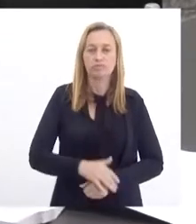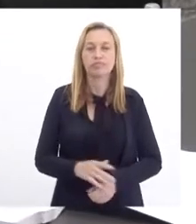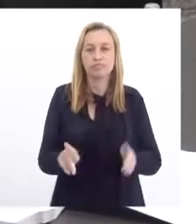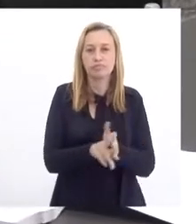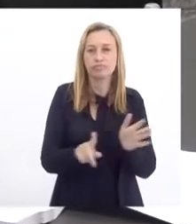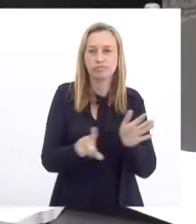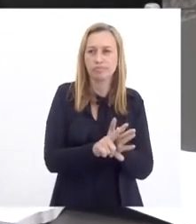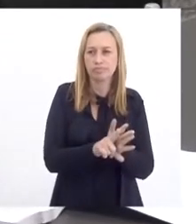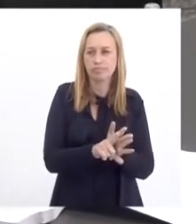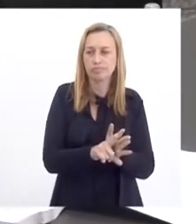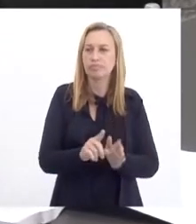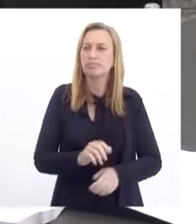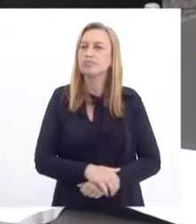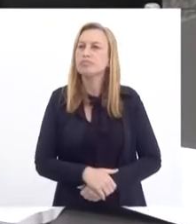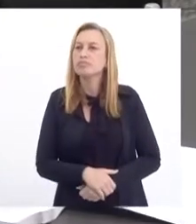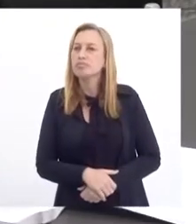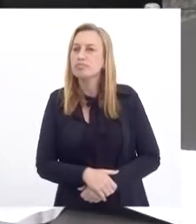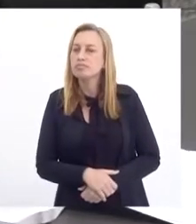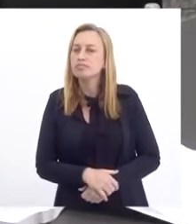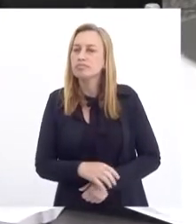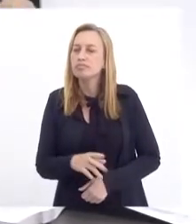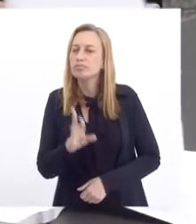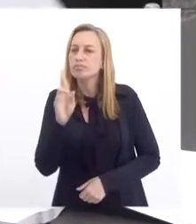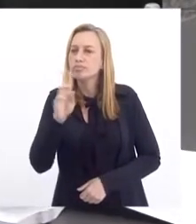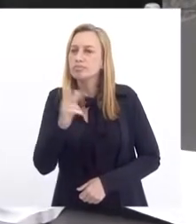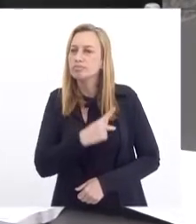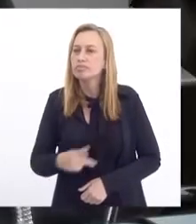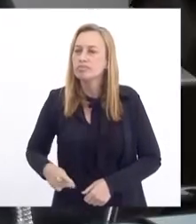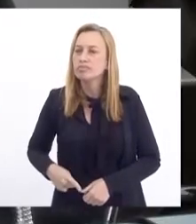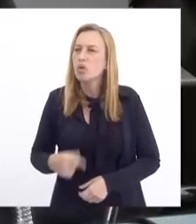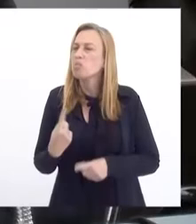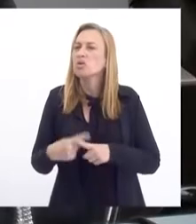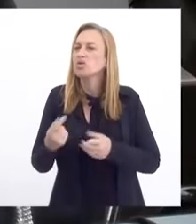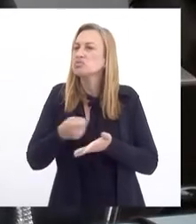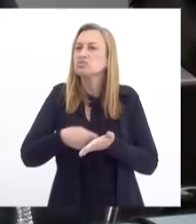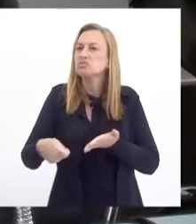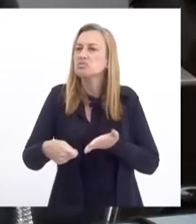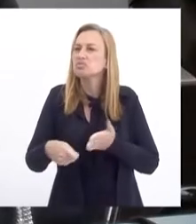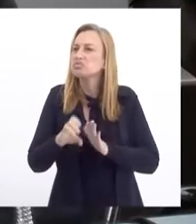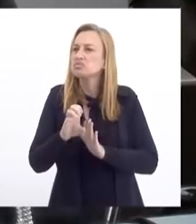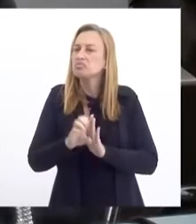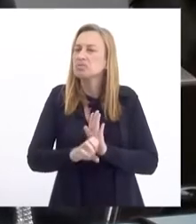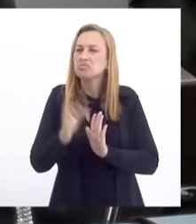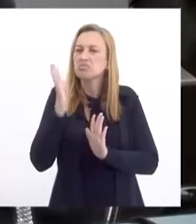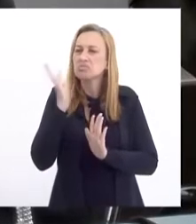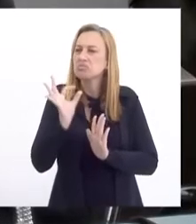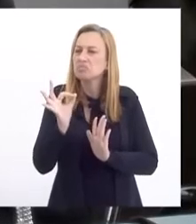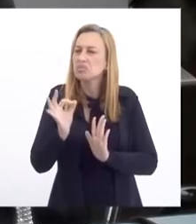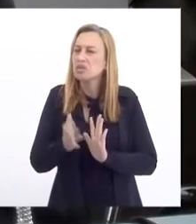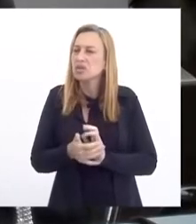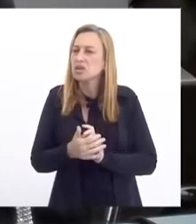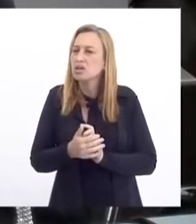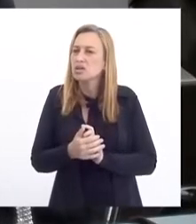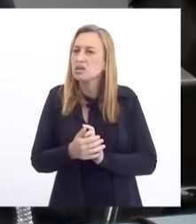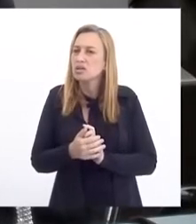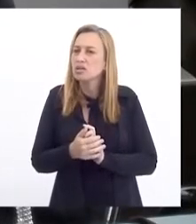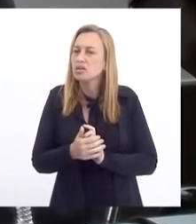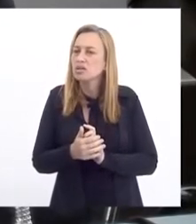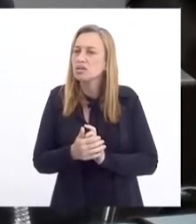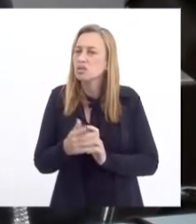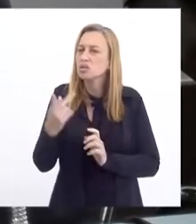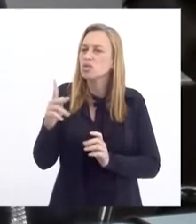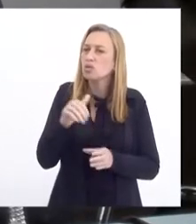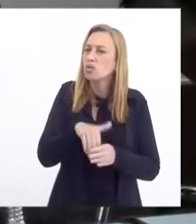Projeto de lei. Senhor presidente. Mas por que reescreveu a emenda? Eu não consigo entender aí o voto, o seu